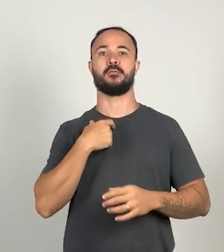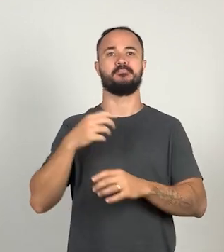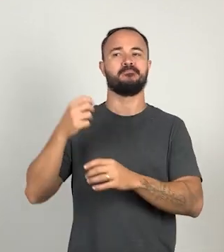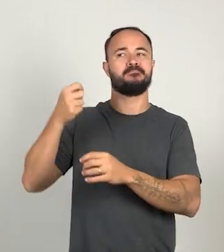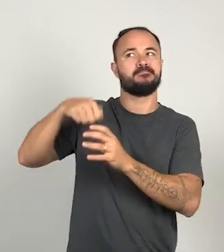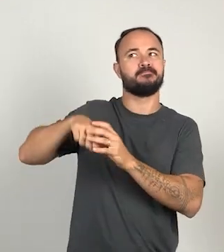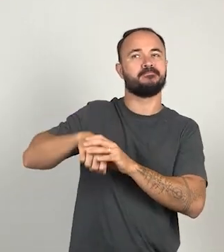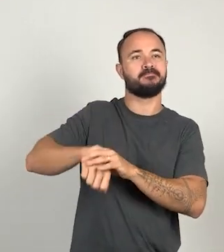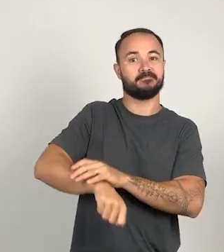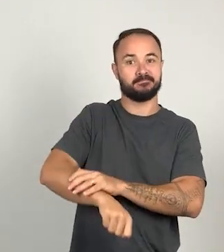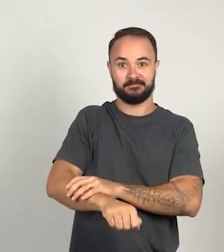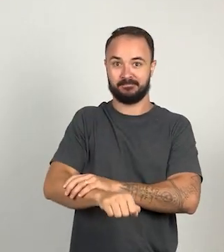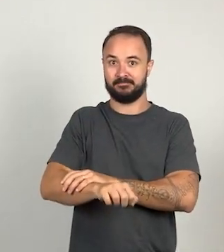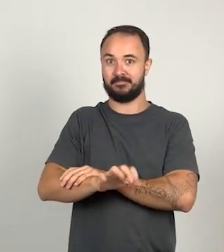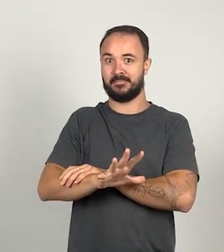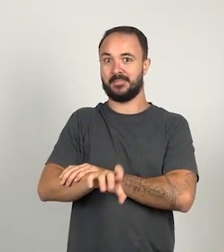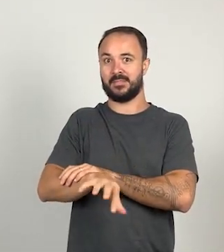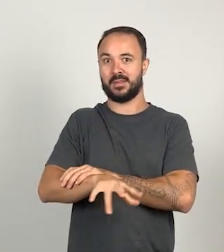mão. Vamos lá?